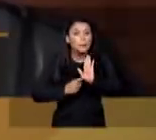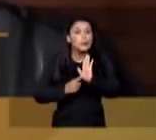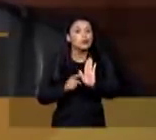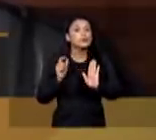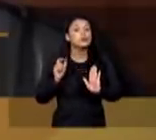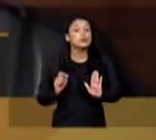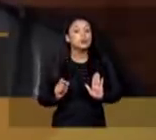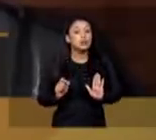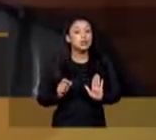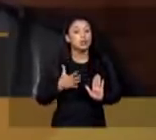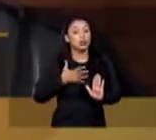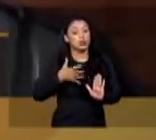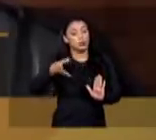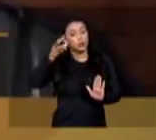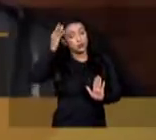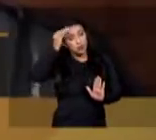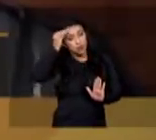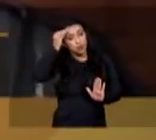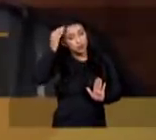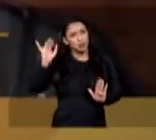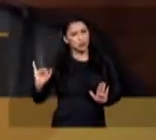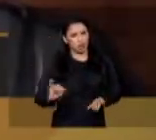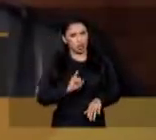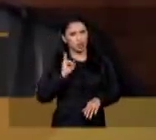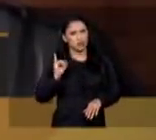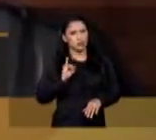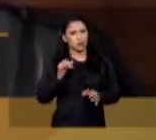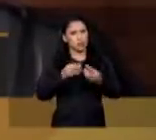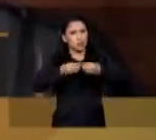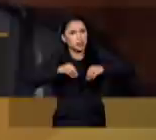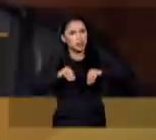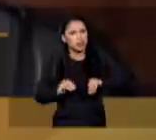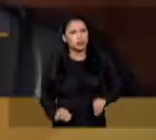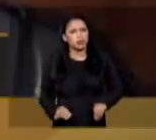evidencia, em meu modo de ver, a pertinência da